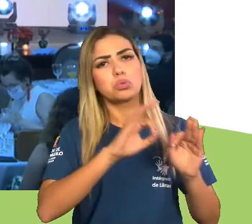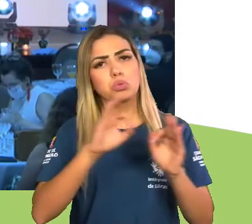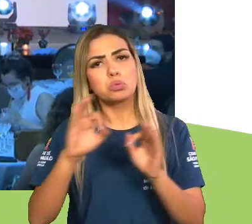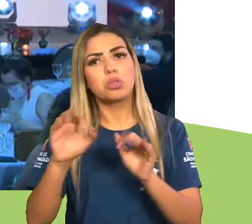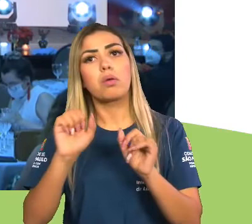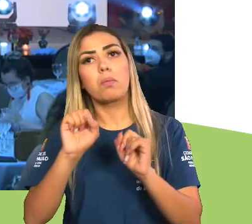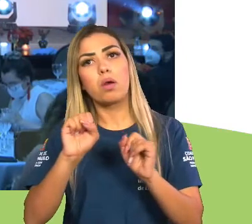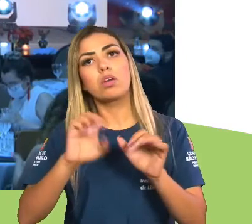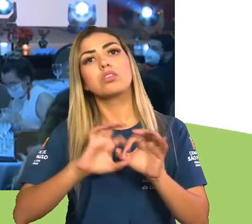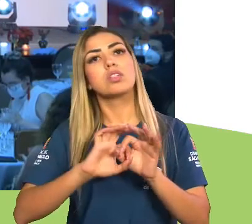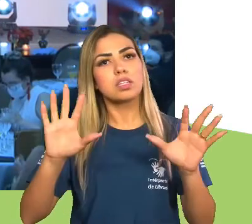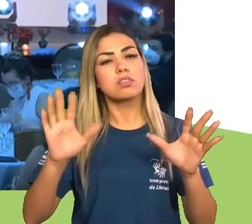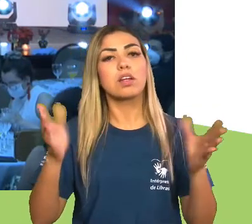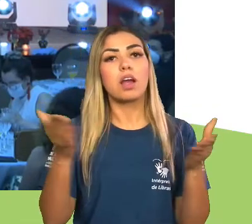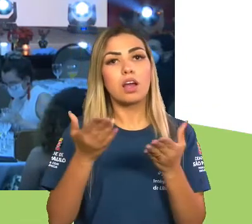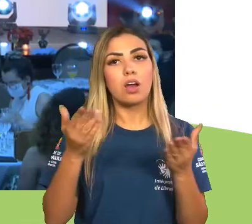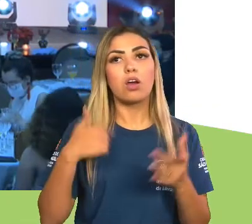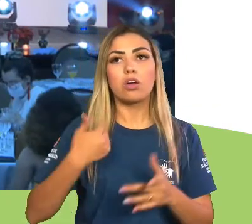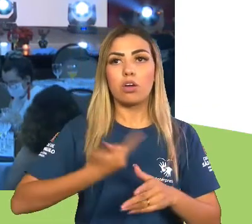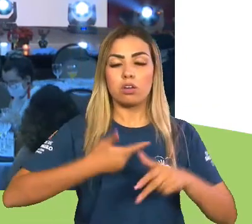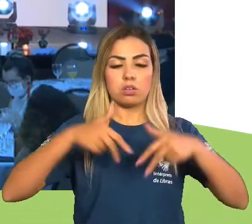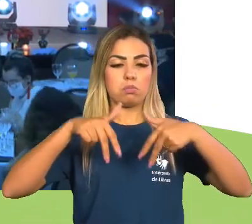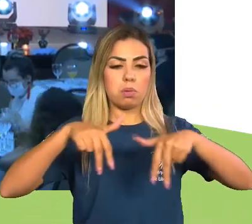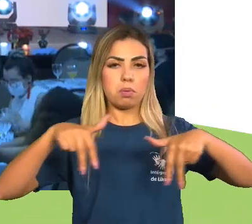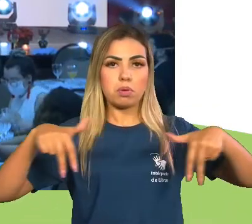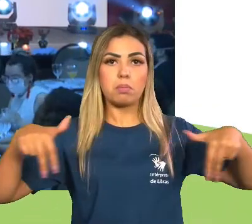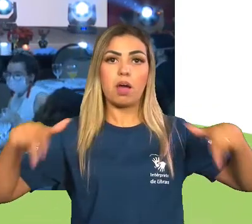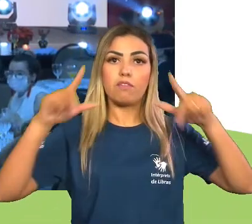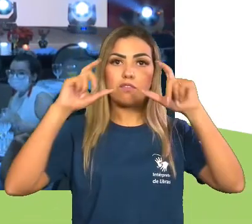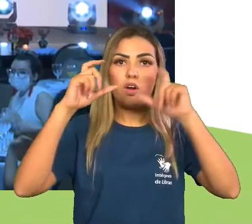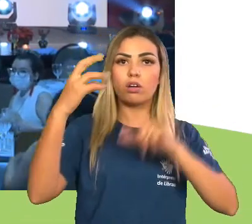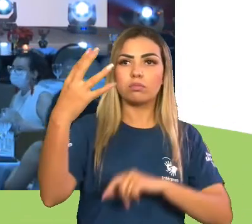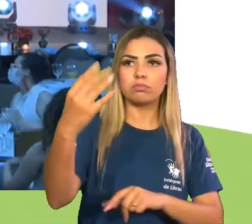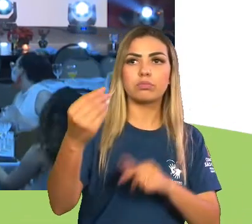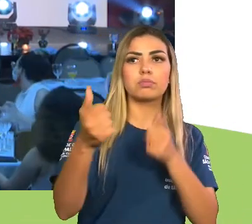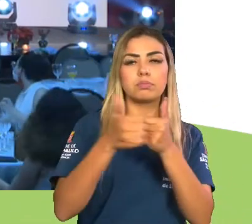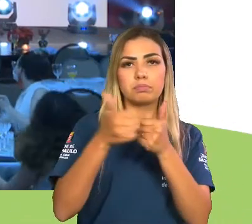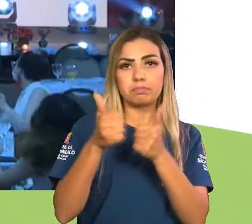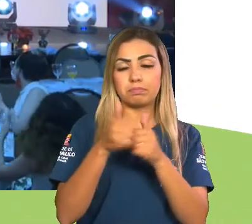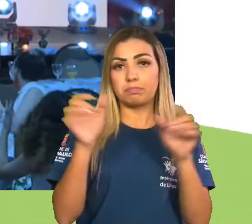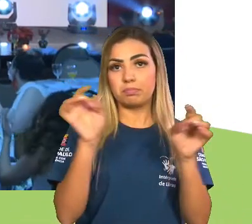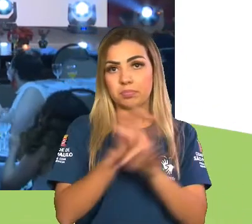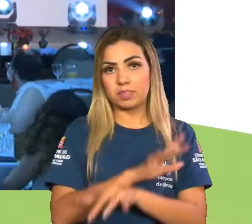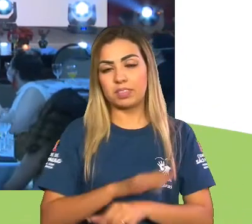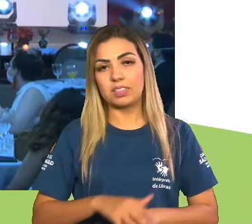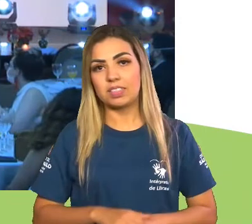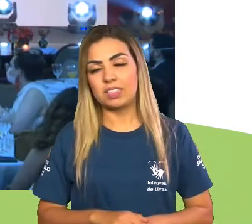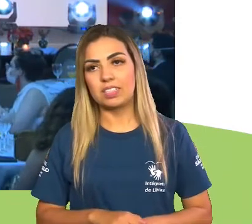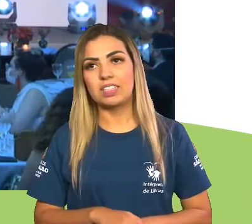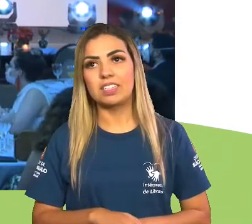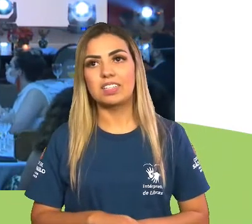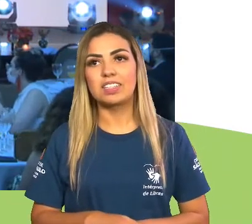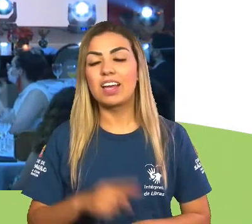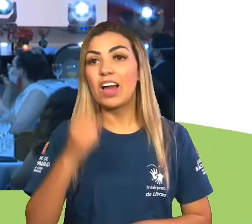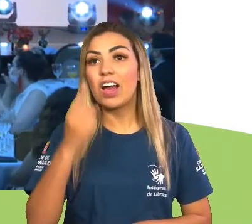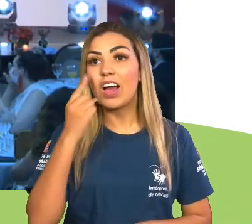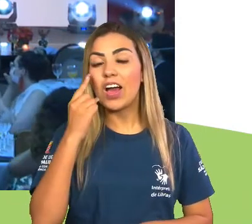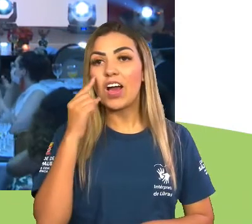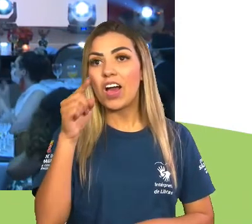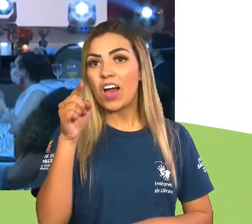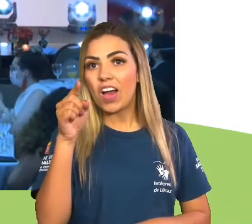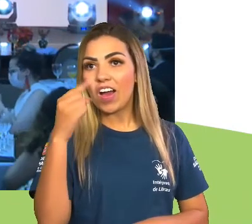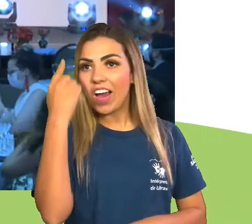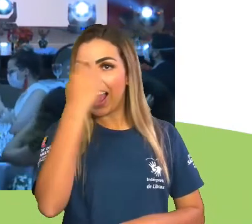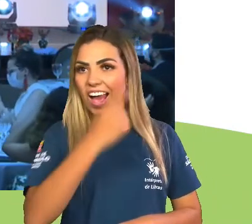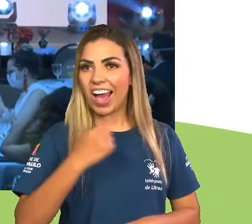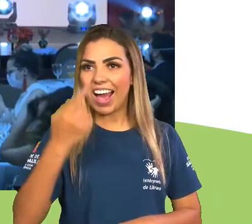disposição. Enquanto isso, a gente está reunindo o pessoal aqui para tirar foto. Já a gente tem o Carlinhos Brown. Olha a cara da Débora já brigando aqui